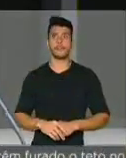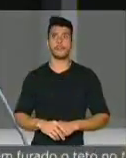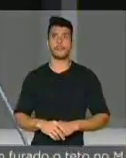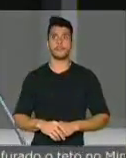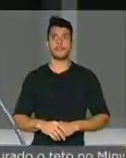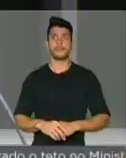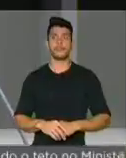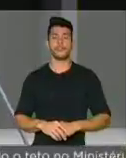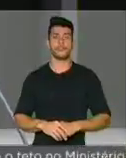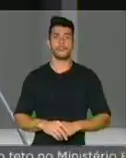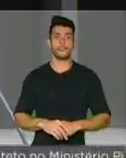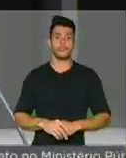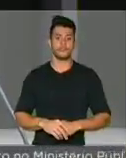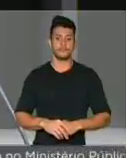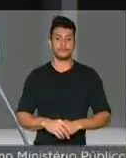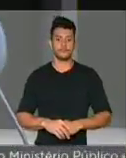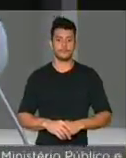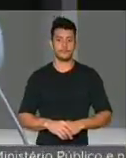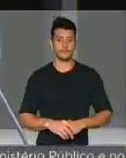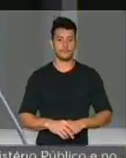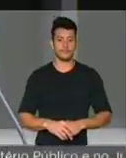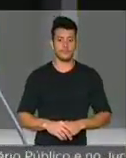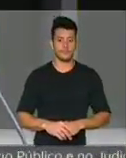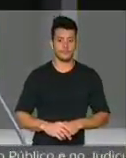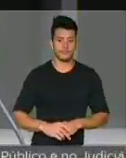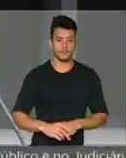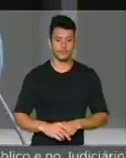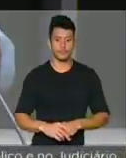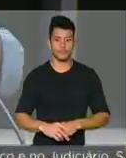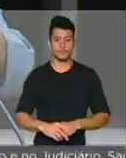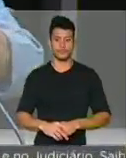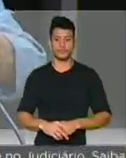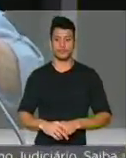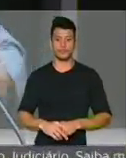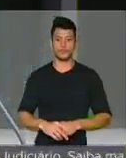presidente. Eu peço o registro dessa minha fala nos anais do Congresso.